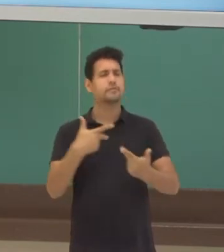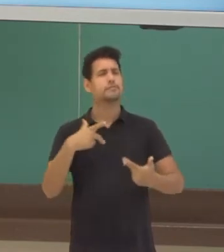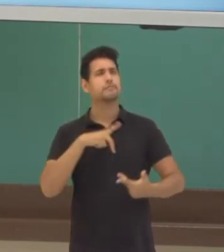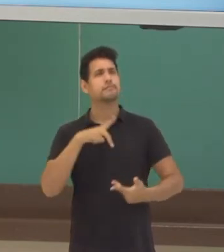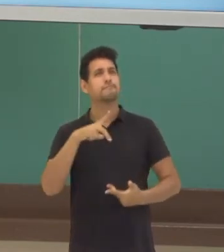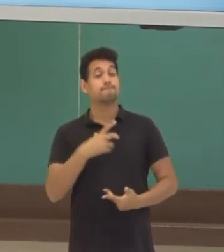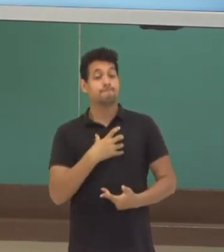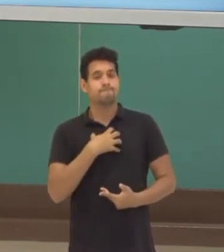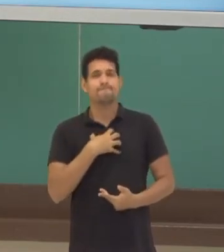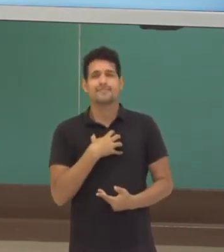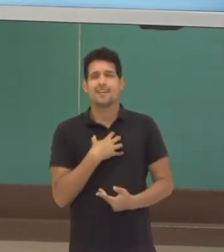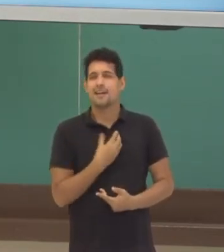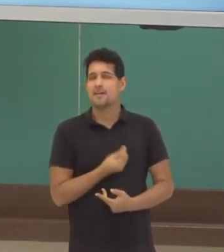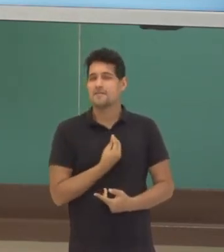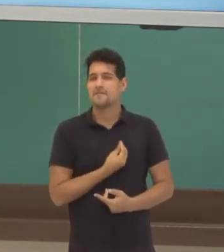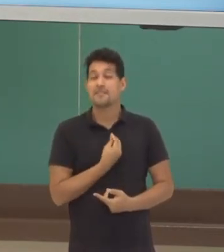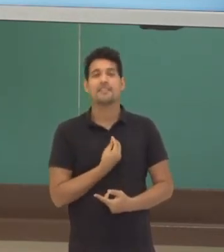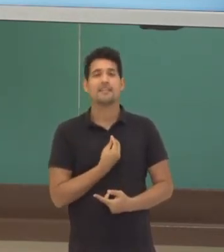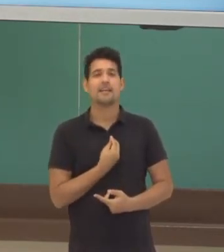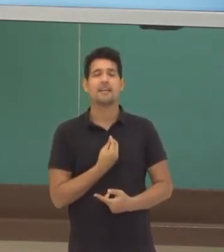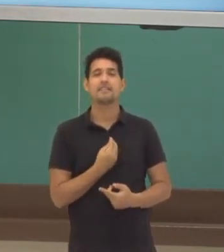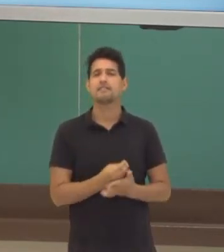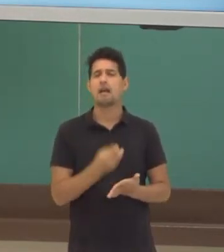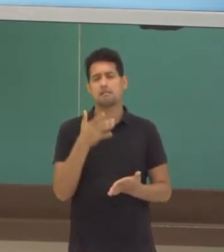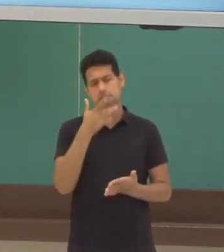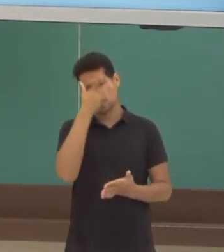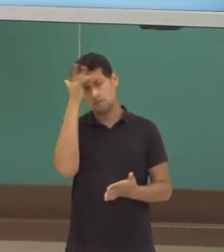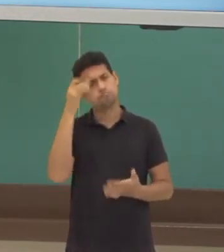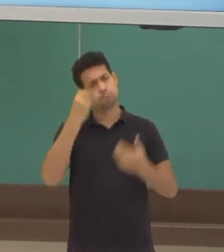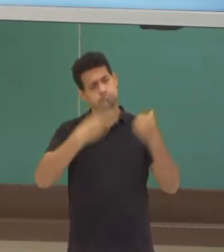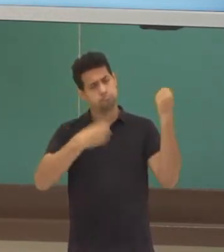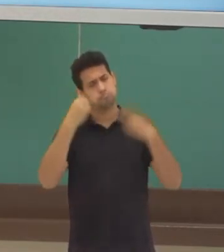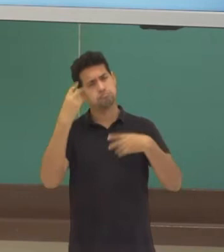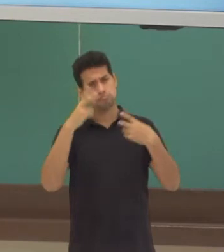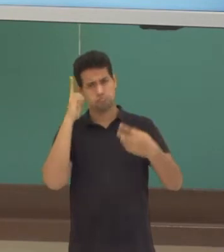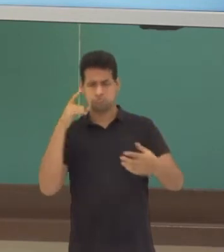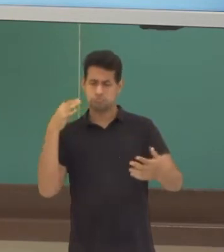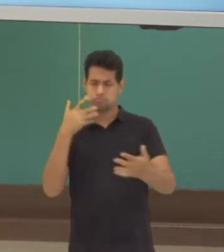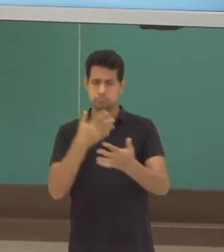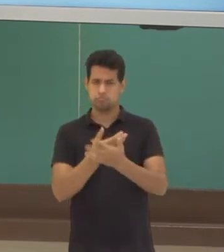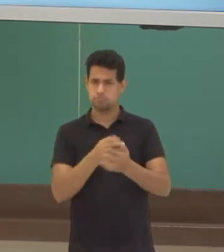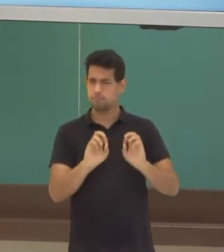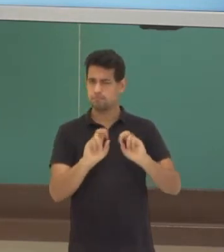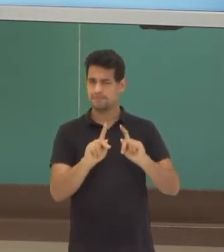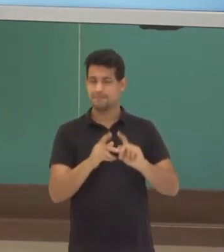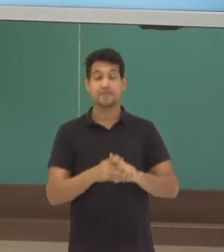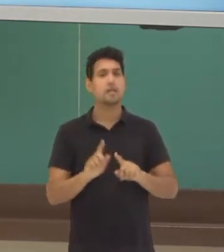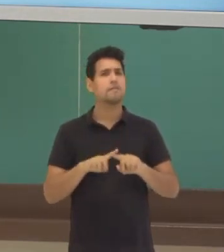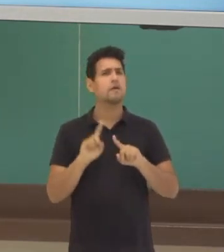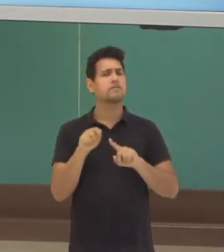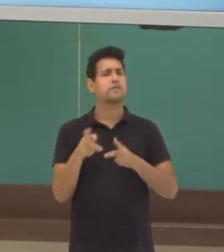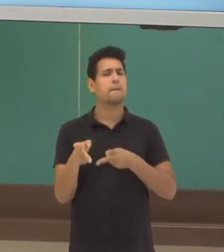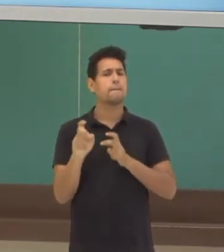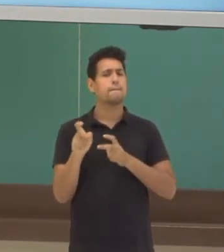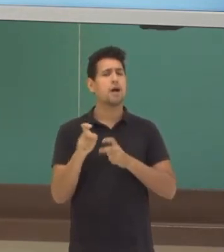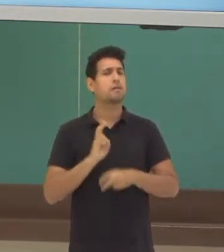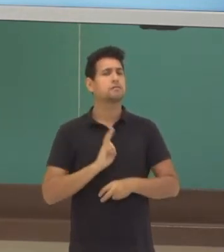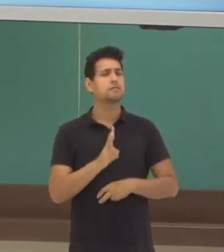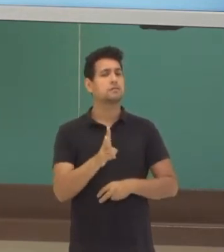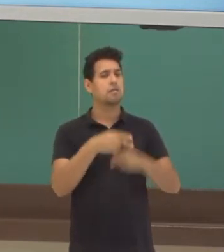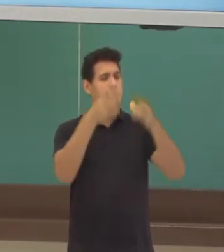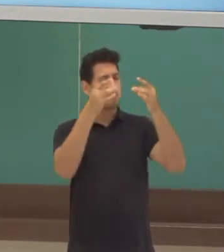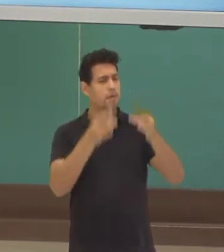enormes mangueiras que cresciam por toda a aldeia. As maiores subiam com destreza e depois